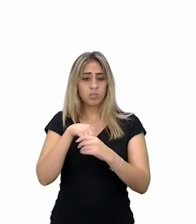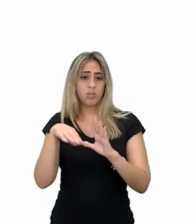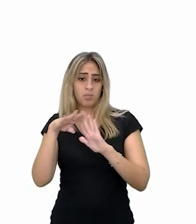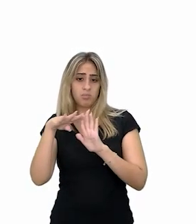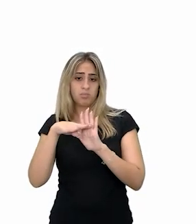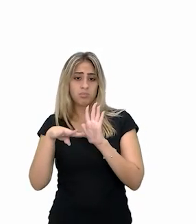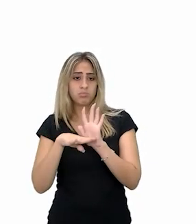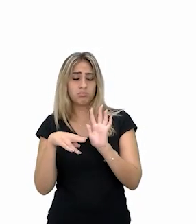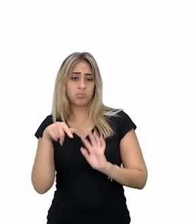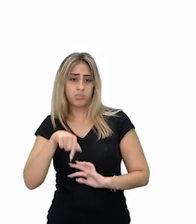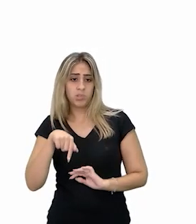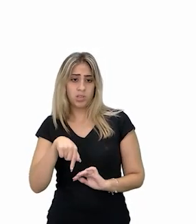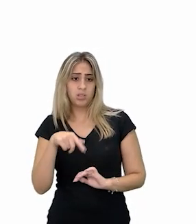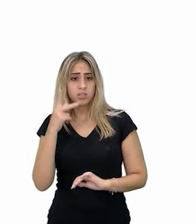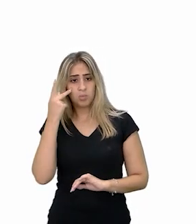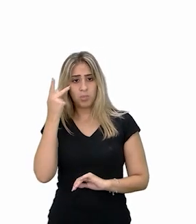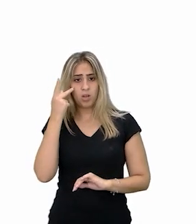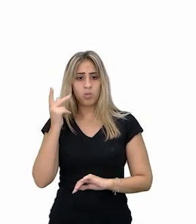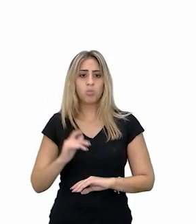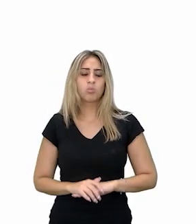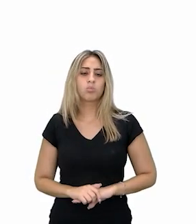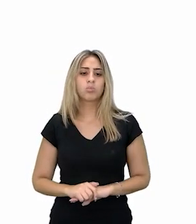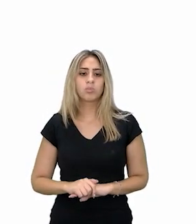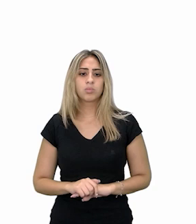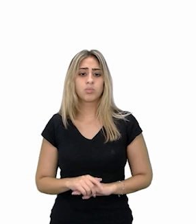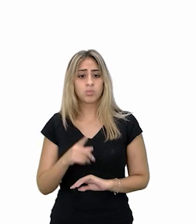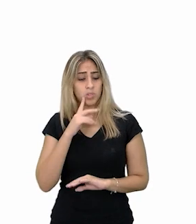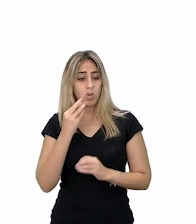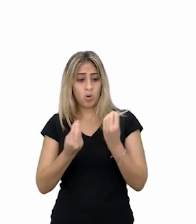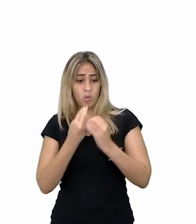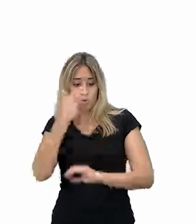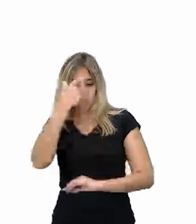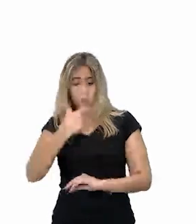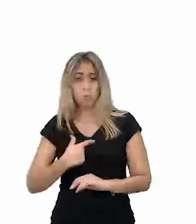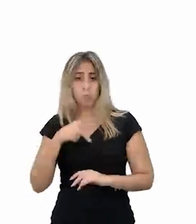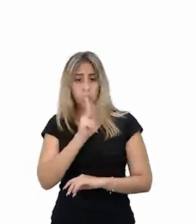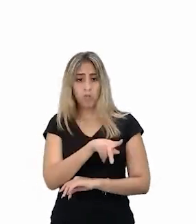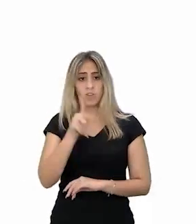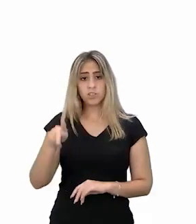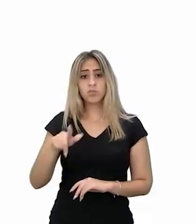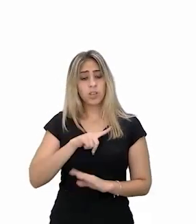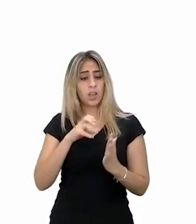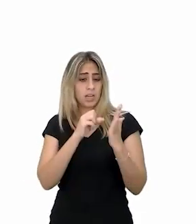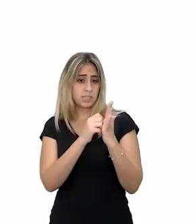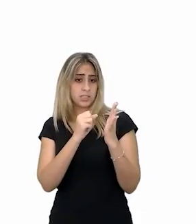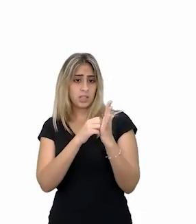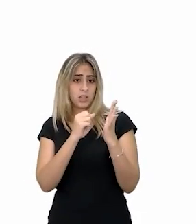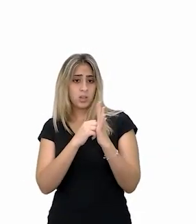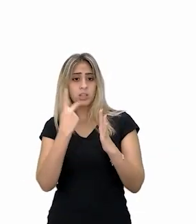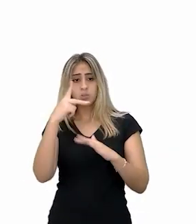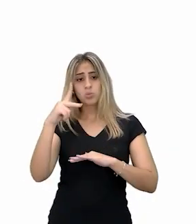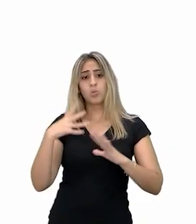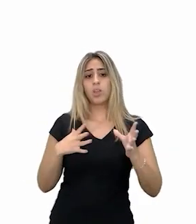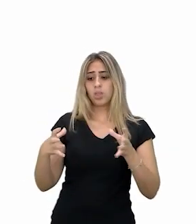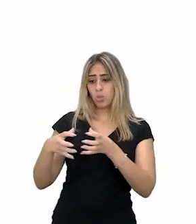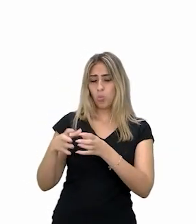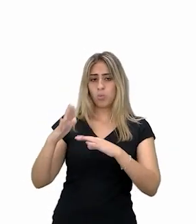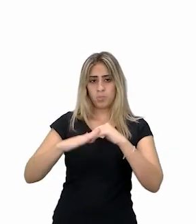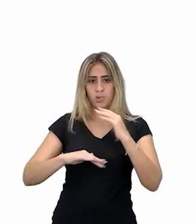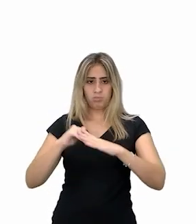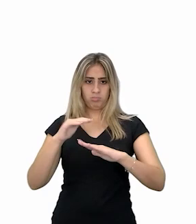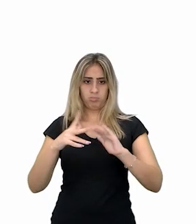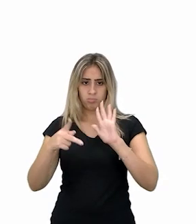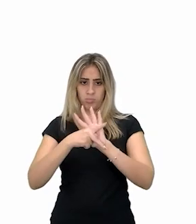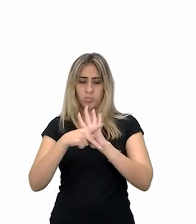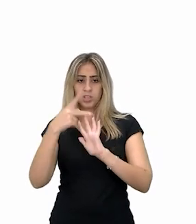São Paulo. Se você acessou com perfil de professor, né, você vai ter acesso à sua turma, né, as turmas